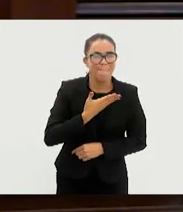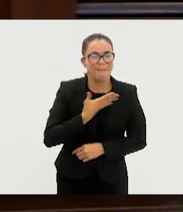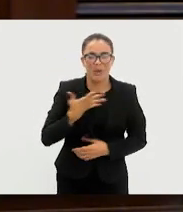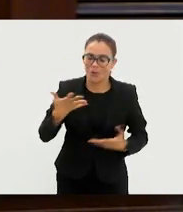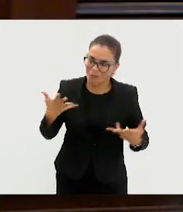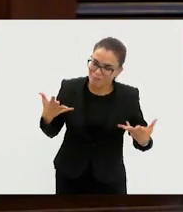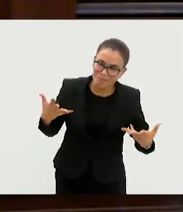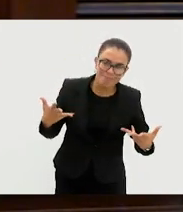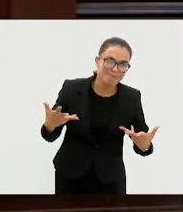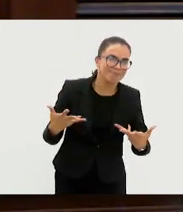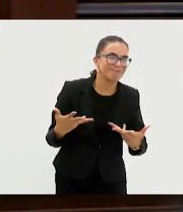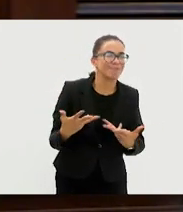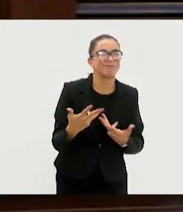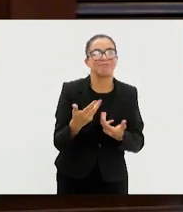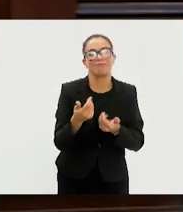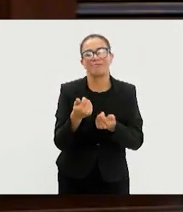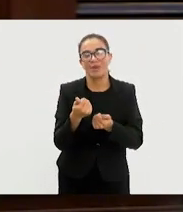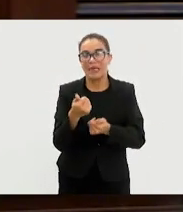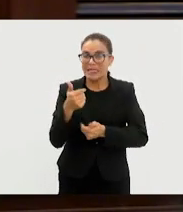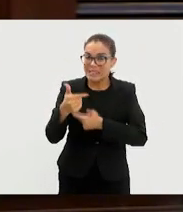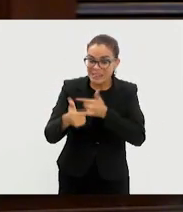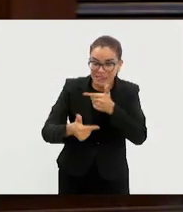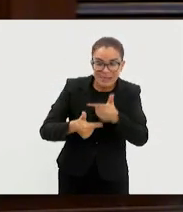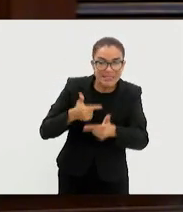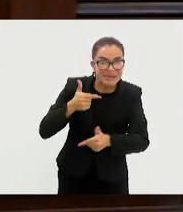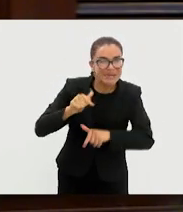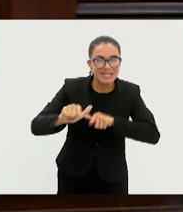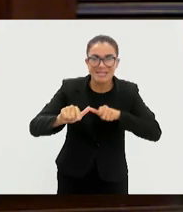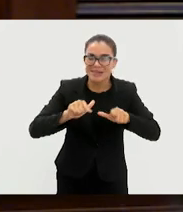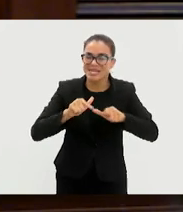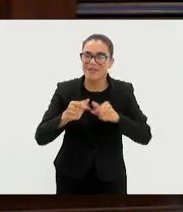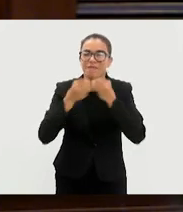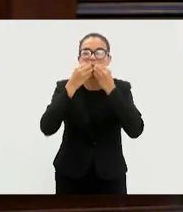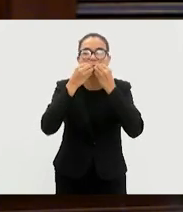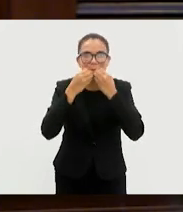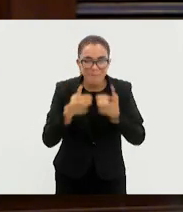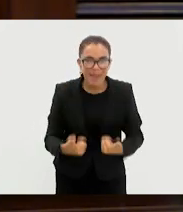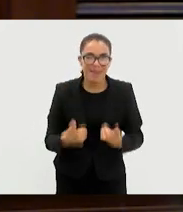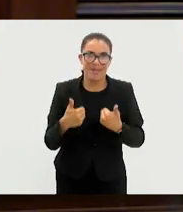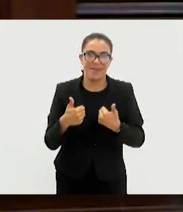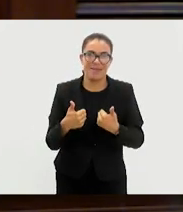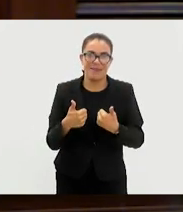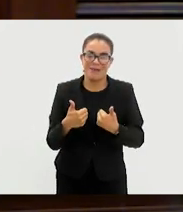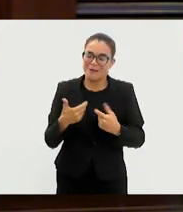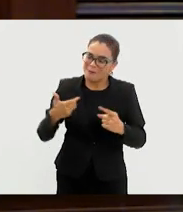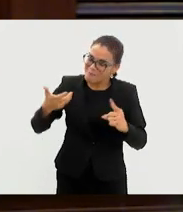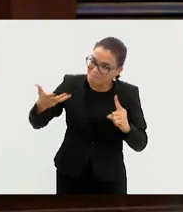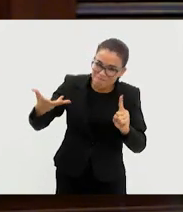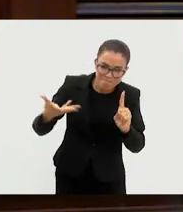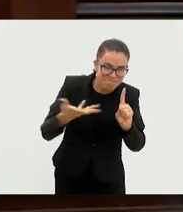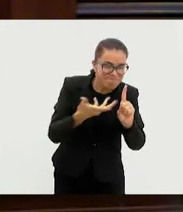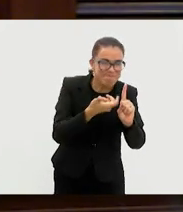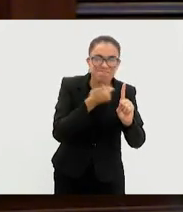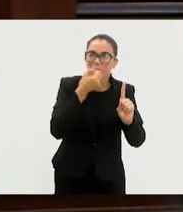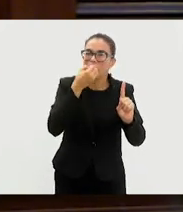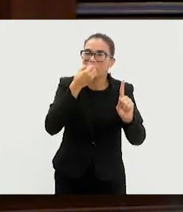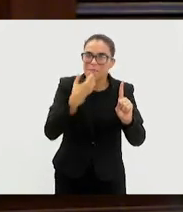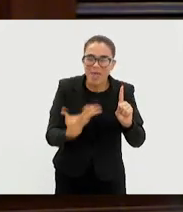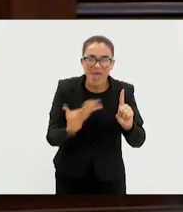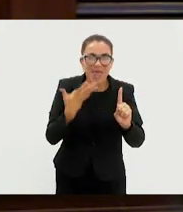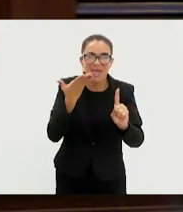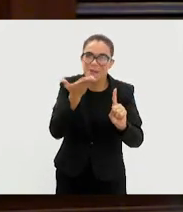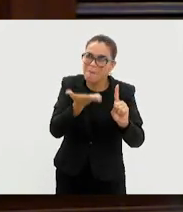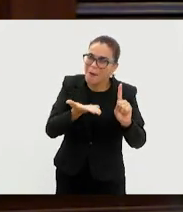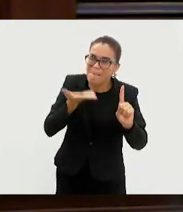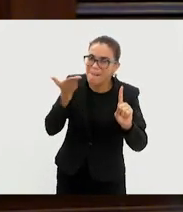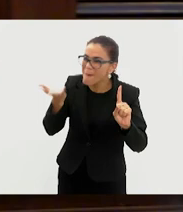excepcional, trabalhava muito bem, era uma excelente pessoa, um tratamento social